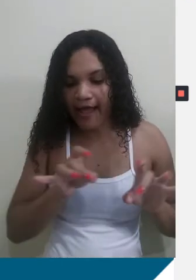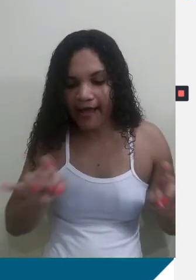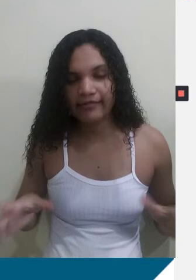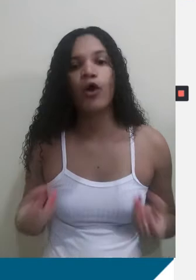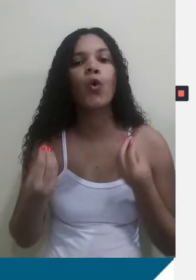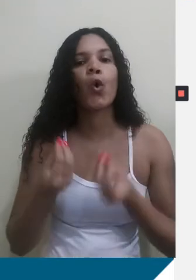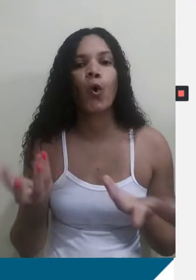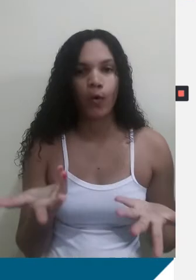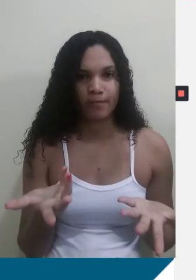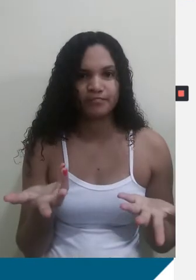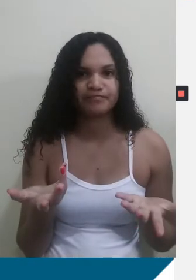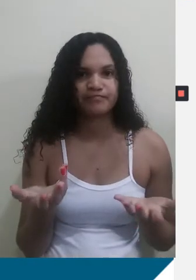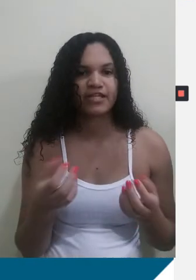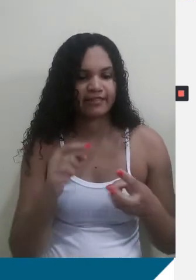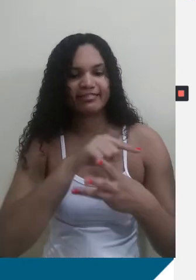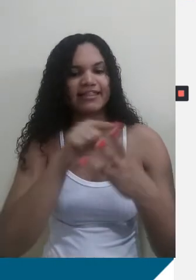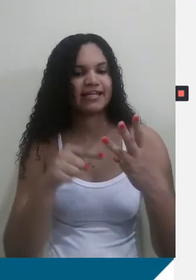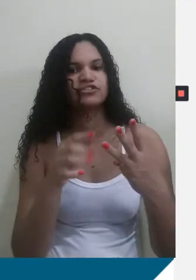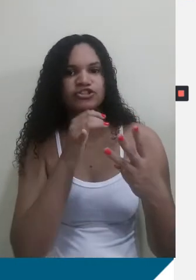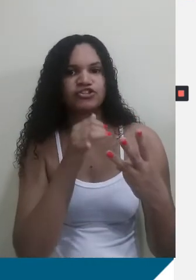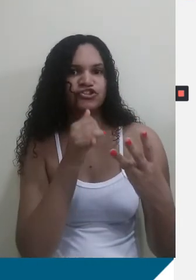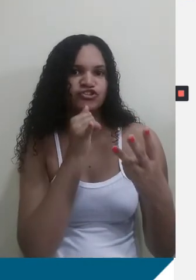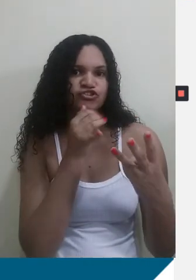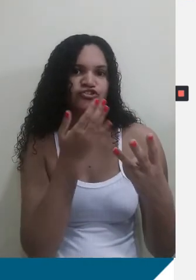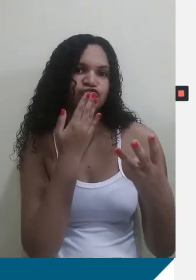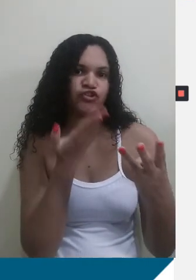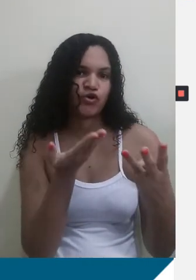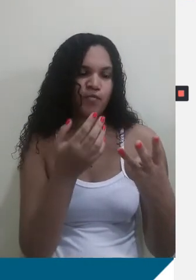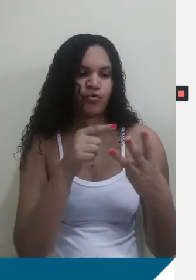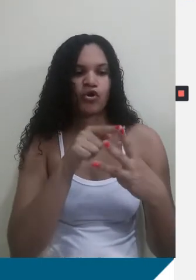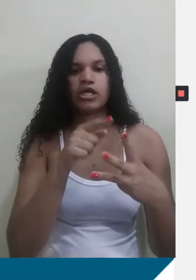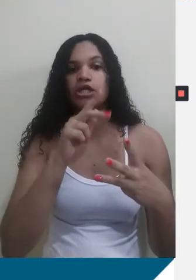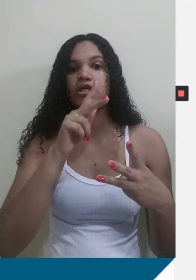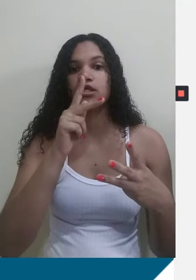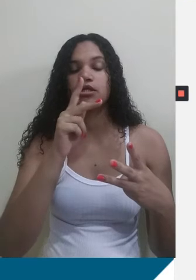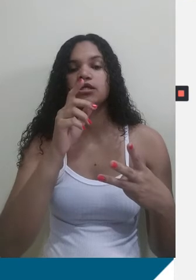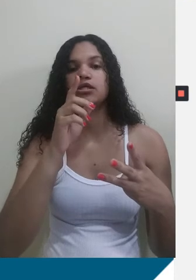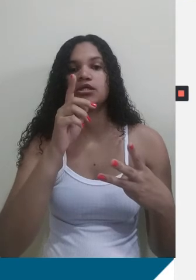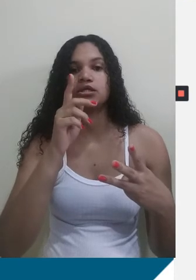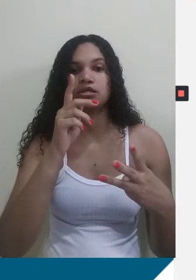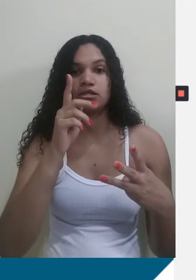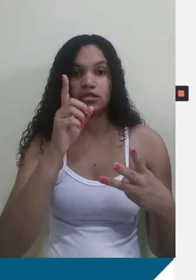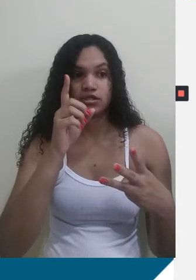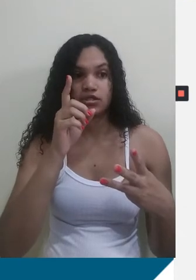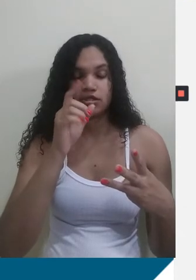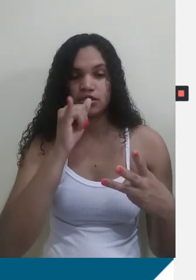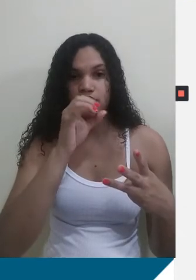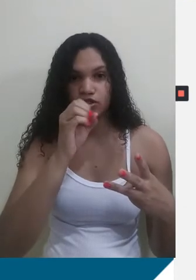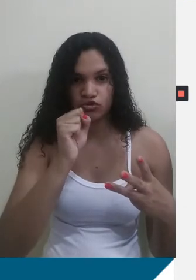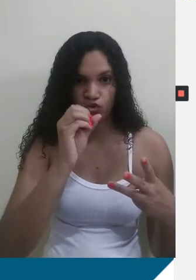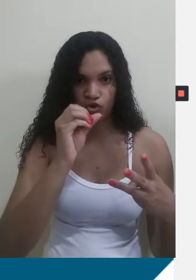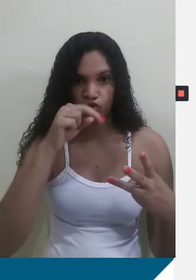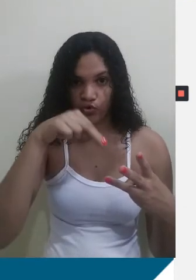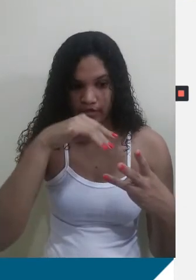uma célula vegetal nesses 3 tipos de soluções: isotônica, hipertônica e hipotônica. Sugiro que